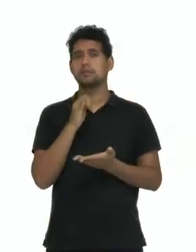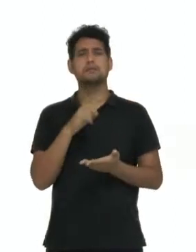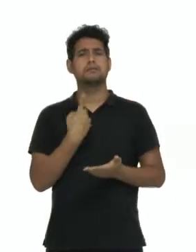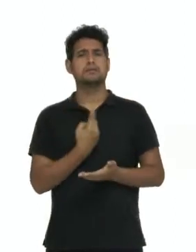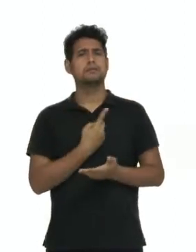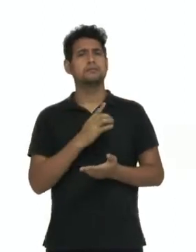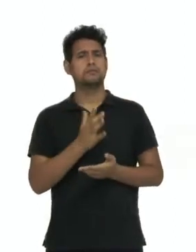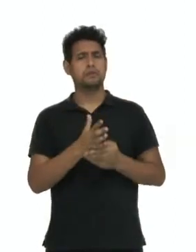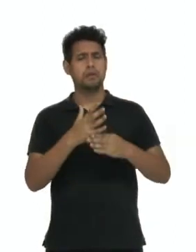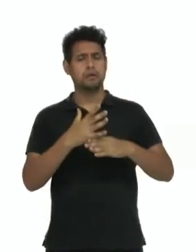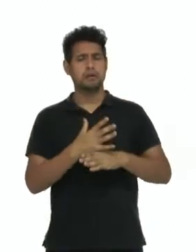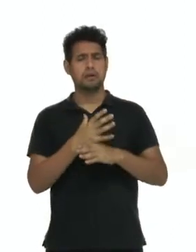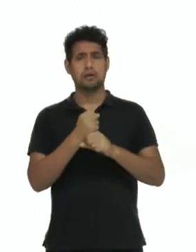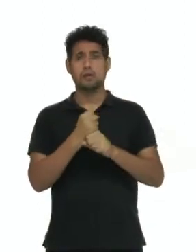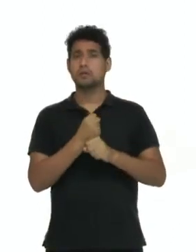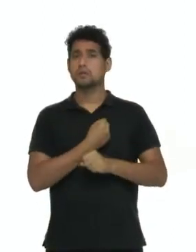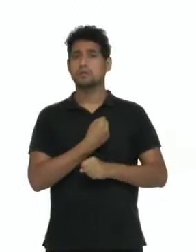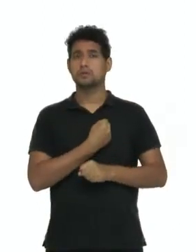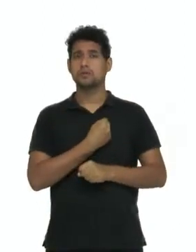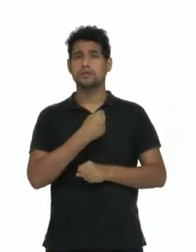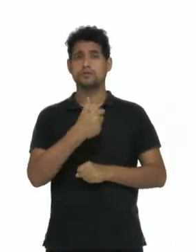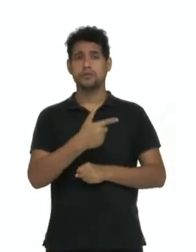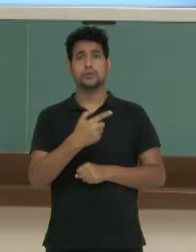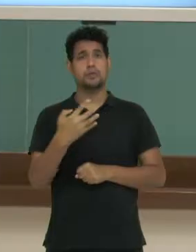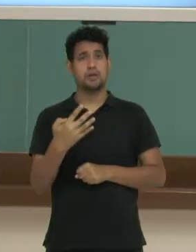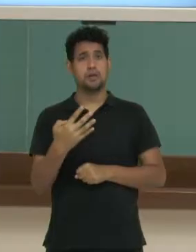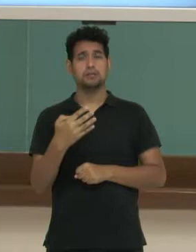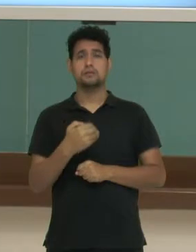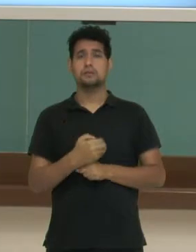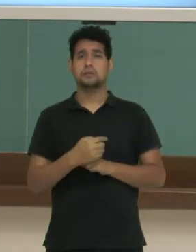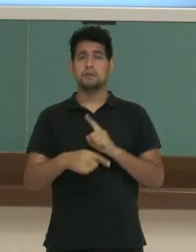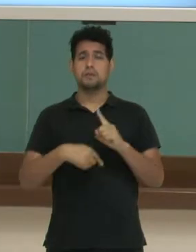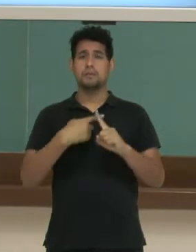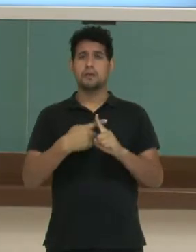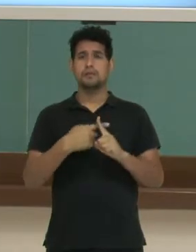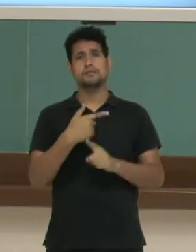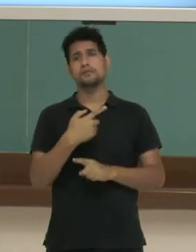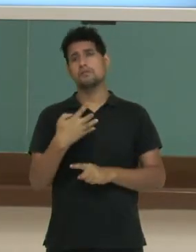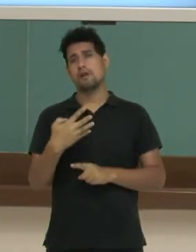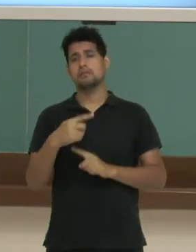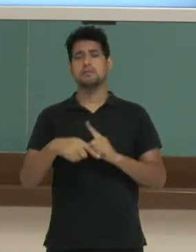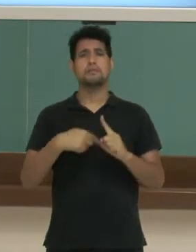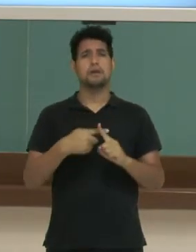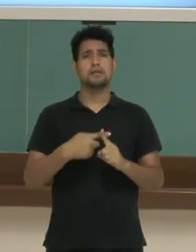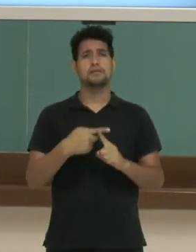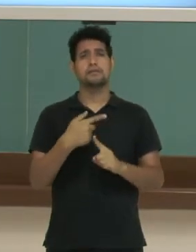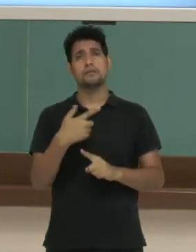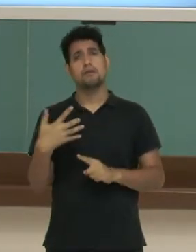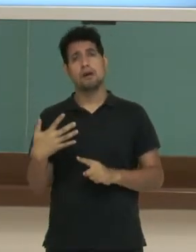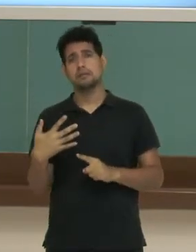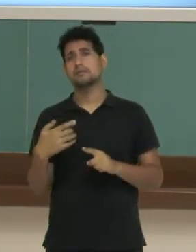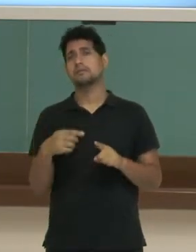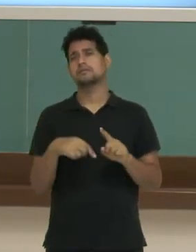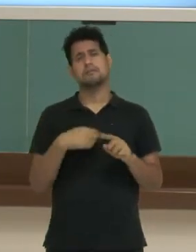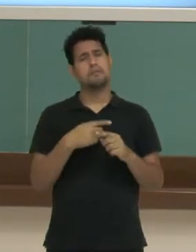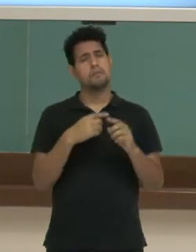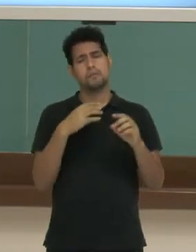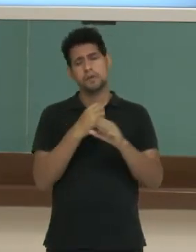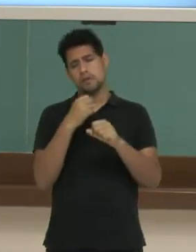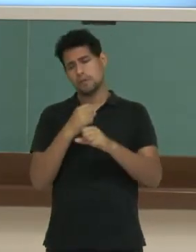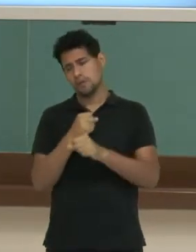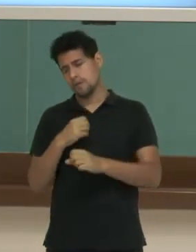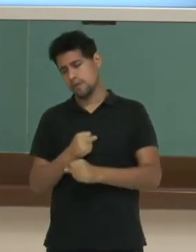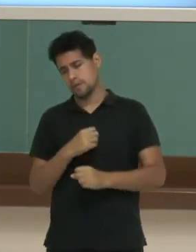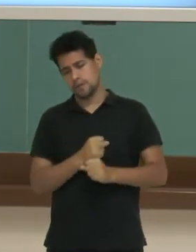está somando lá o número 24, ó, 24 mais 24 mais 24 mais 24 e vai somando